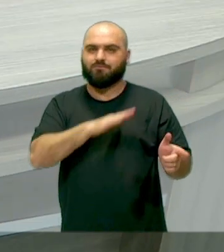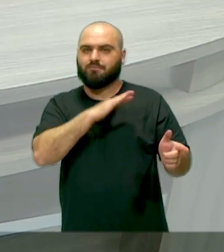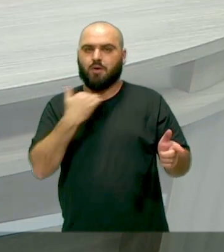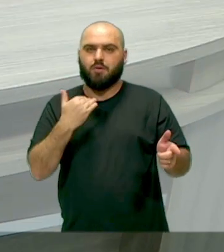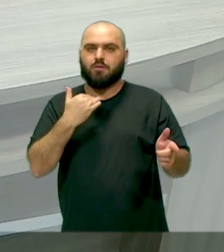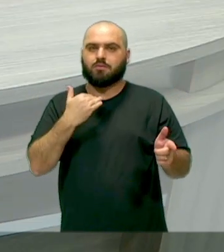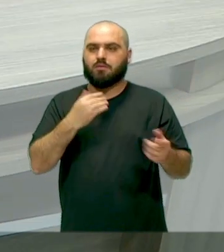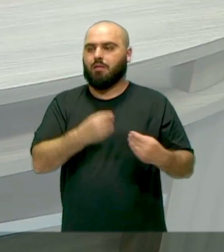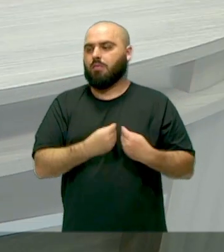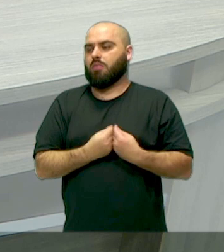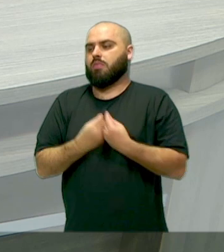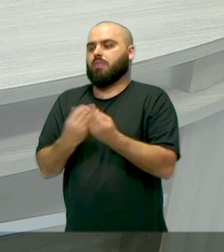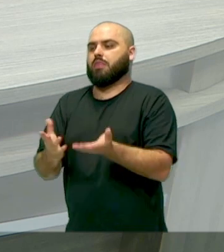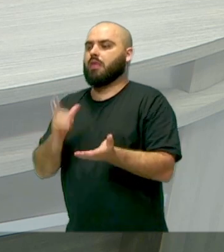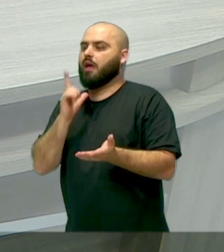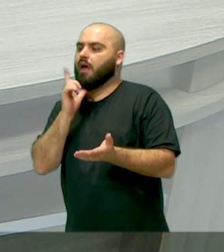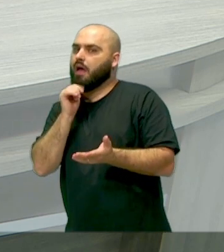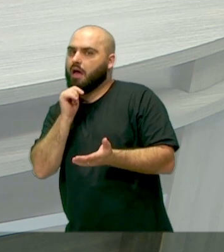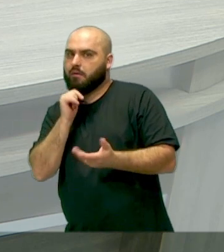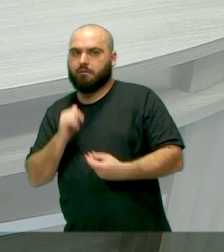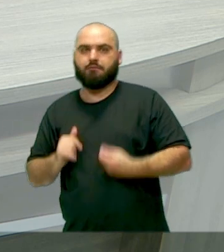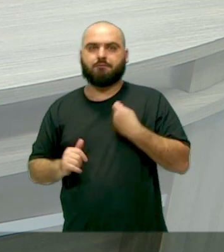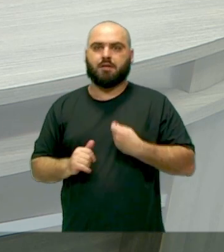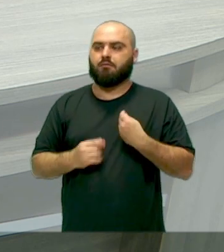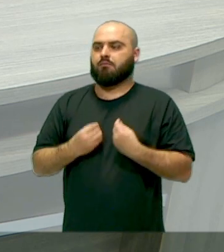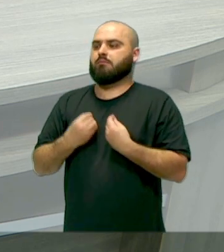jogado vivo, o que foi...